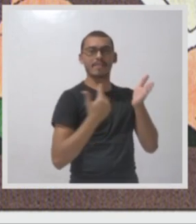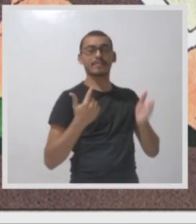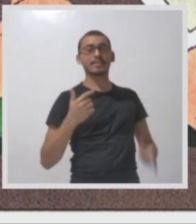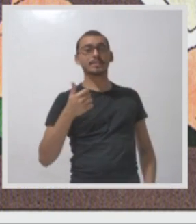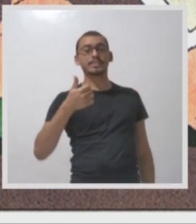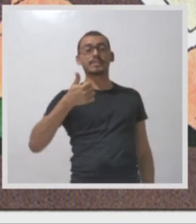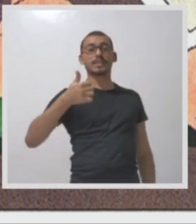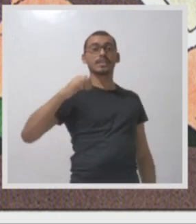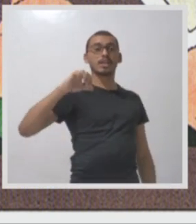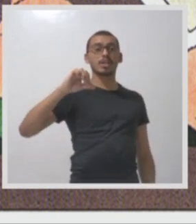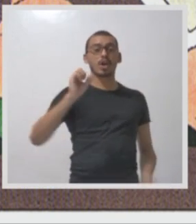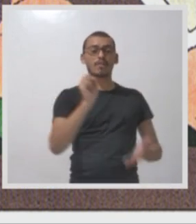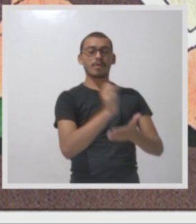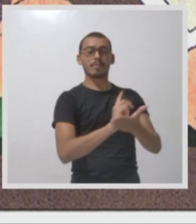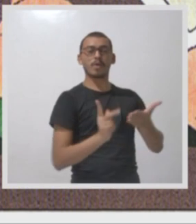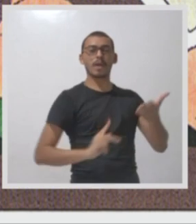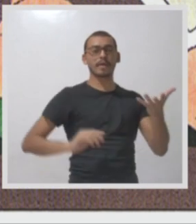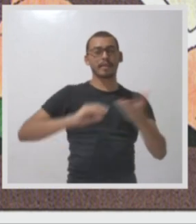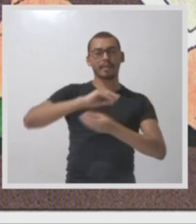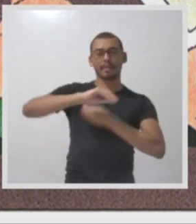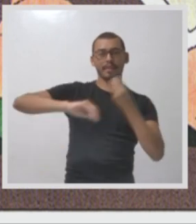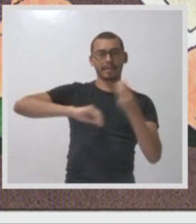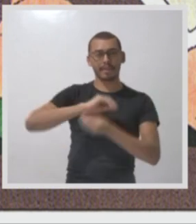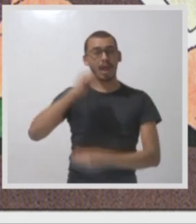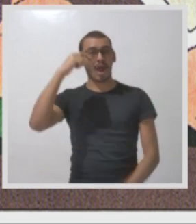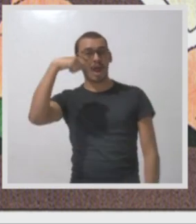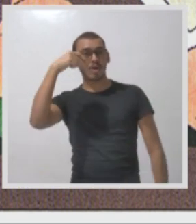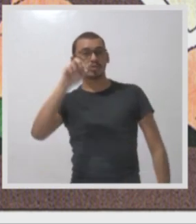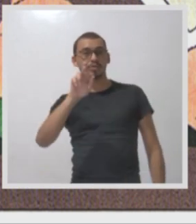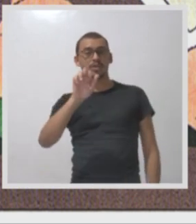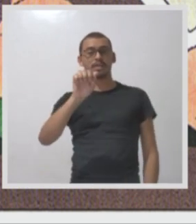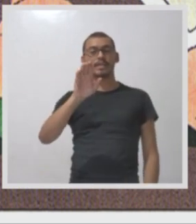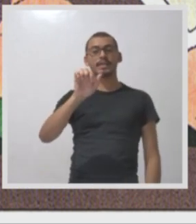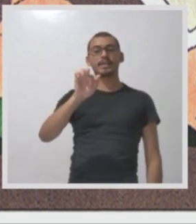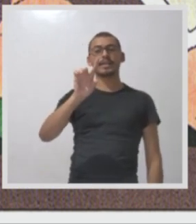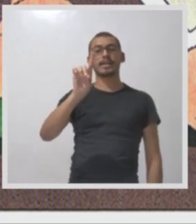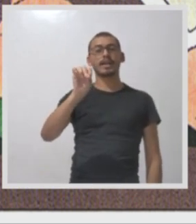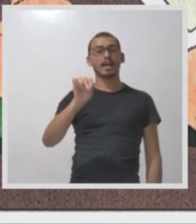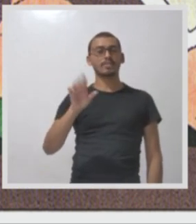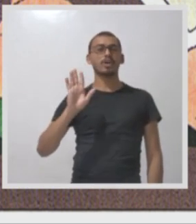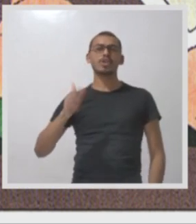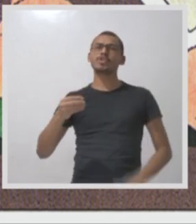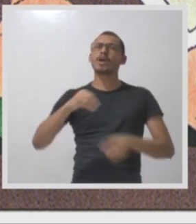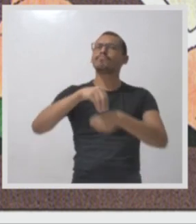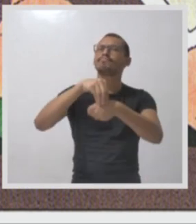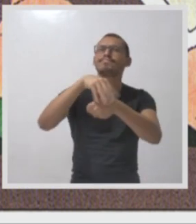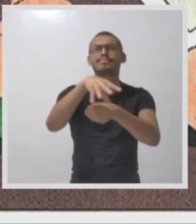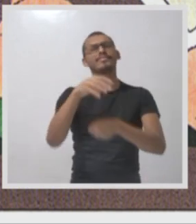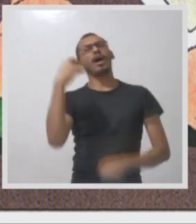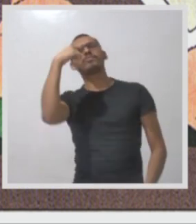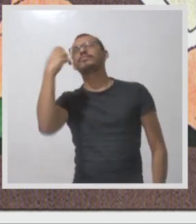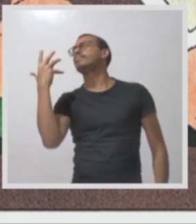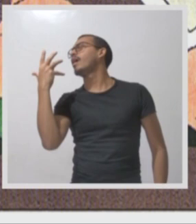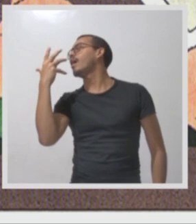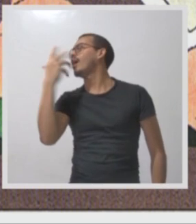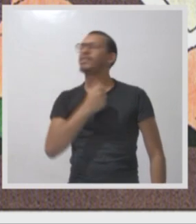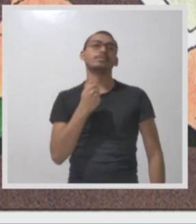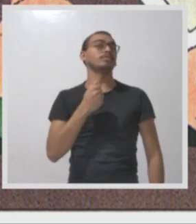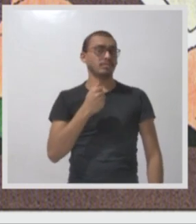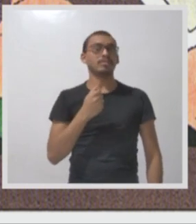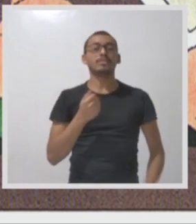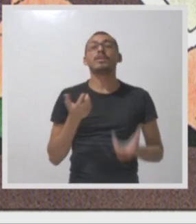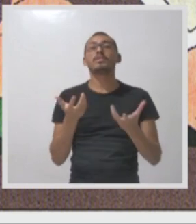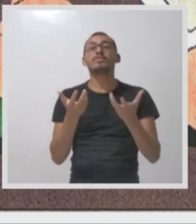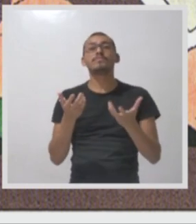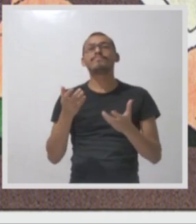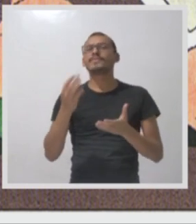19 Poemas Desengonçados, do autor Ricardo Azevedo, que é um autor que eu já recomendo porque ele é maravilhoso. Os textos